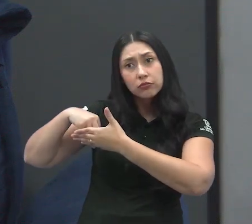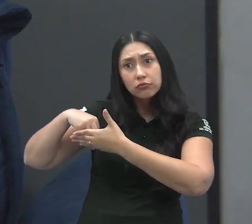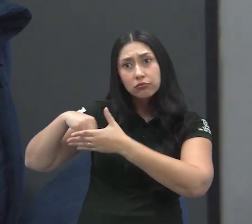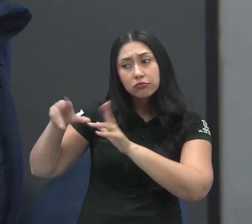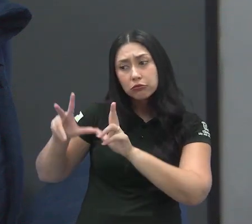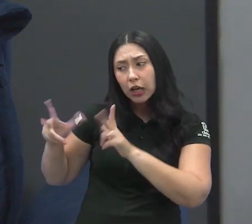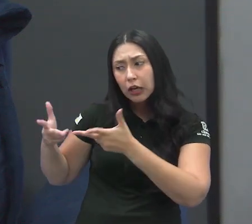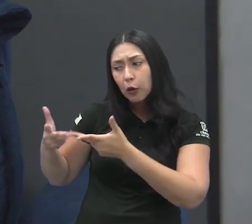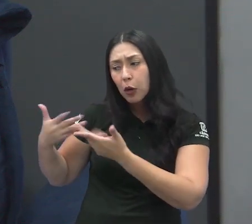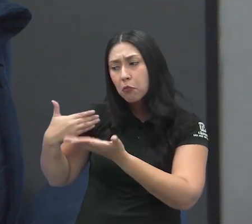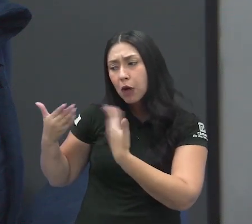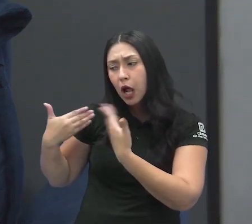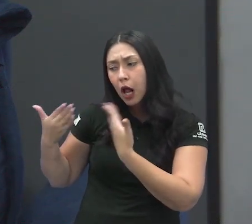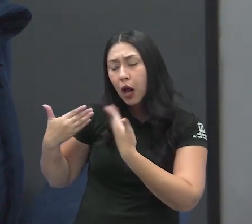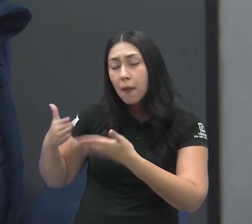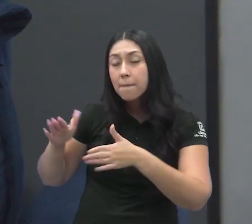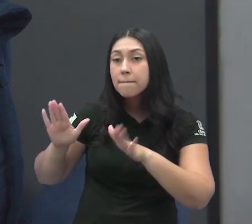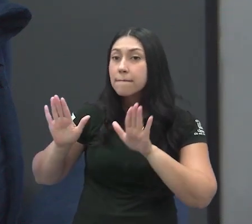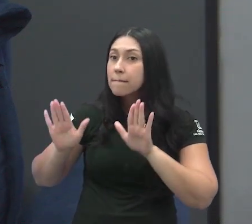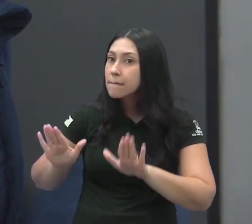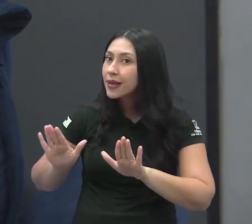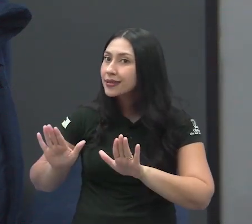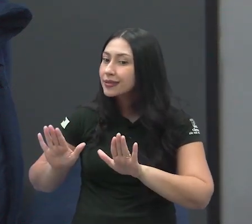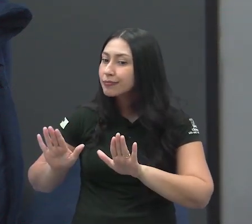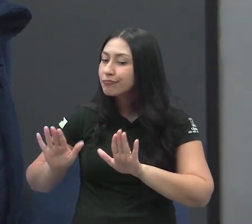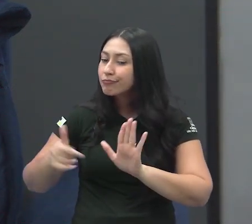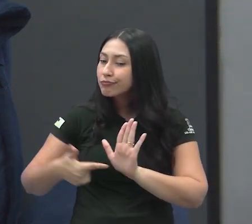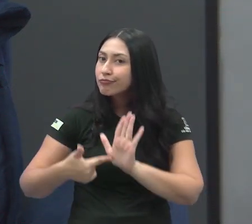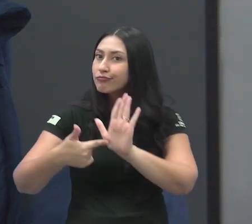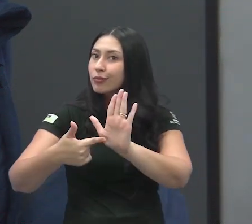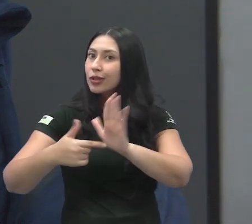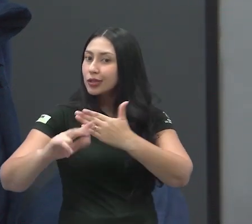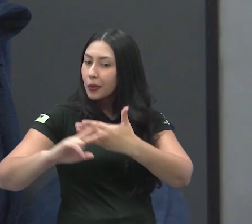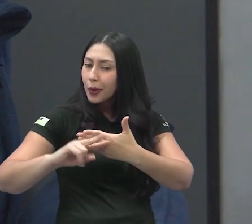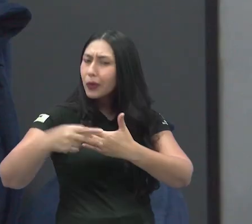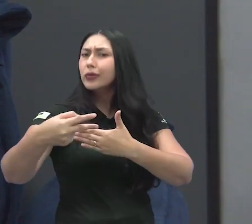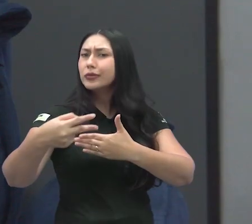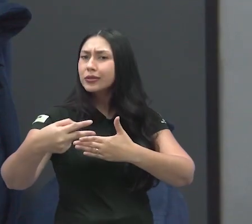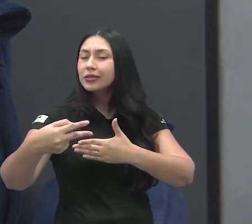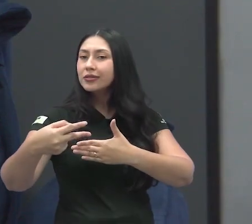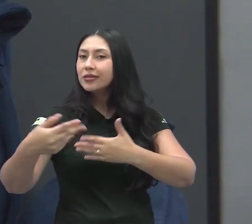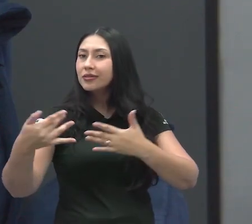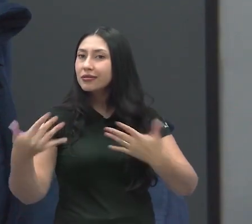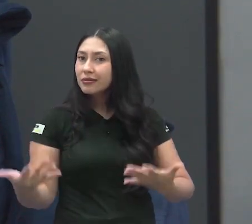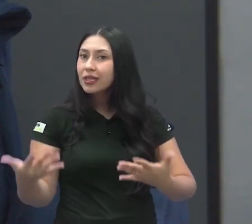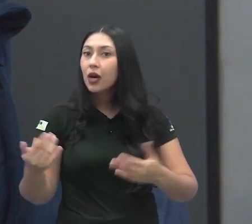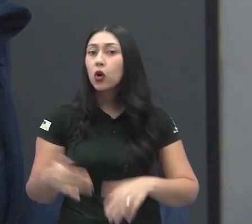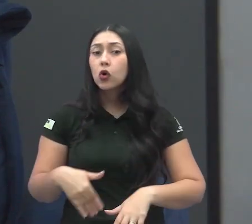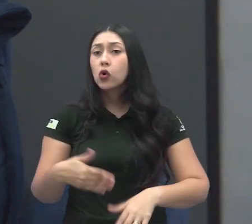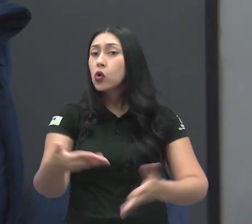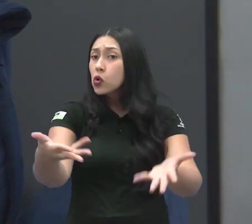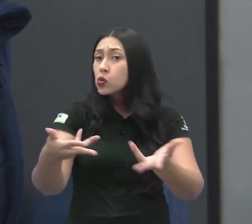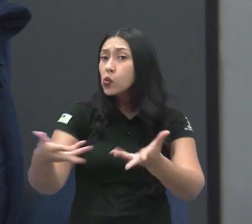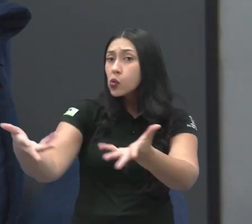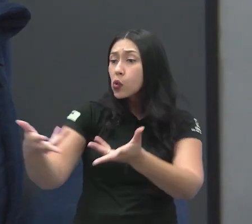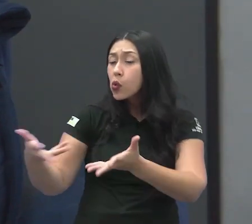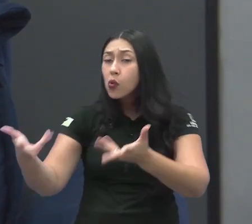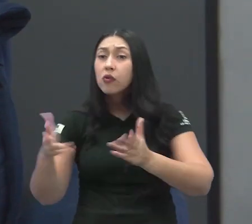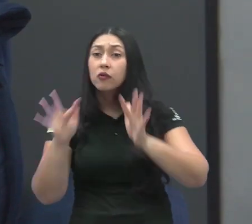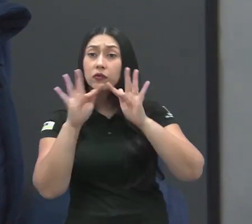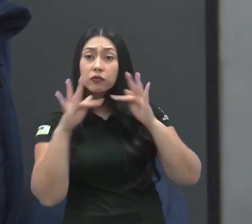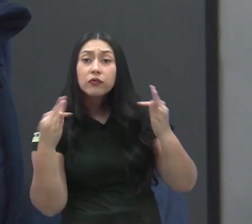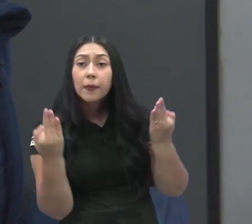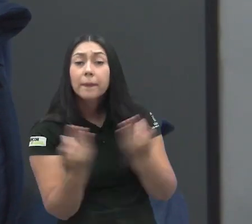gente faz na Câmara Municipal, mas ele traz um resultado fora da Câmara, né? A gente traz essas famílias para